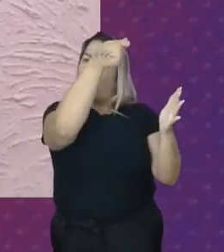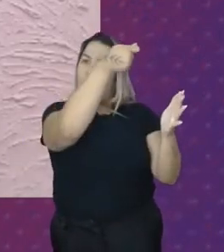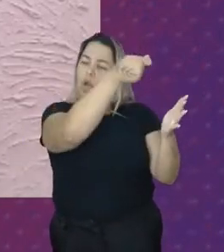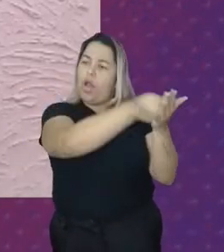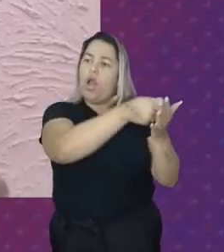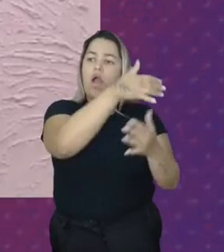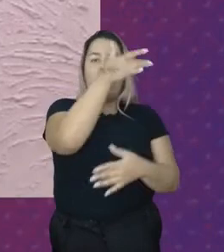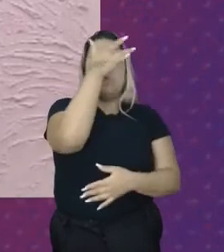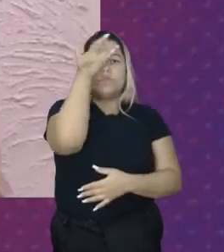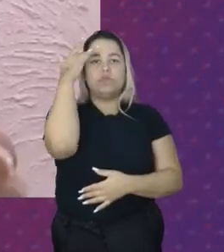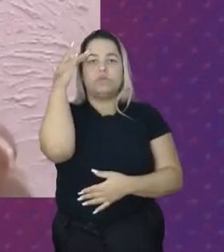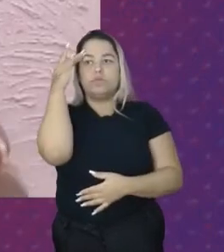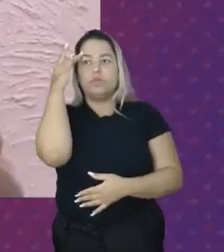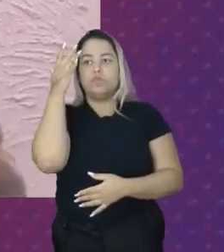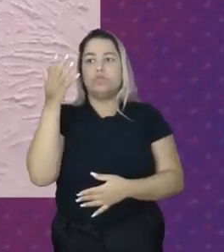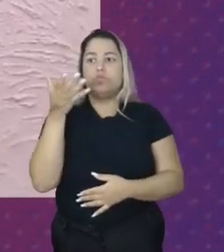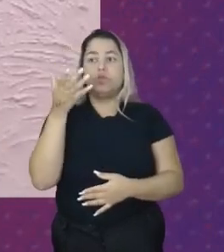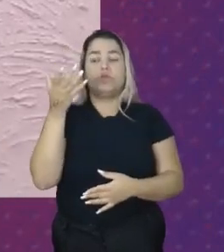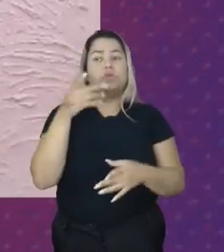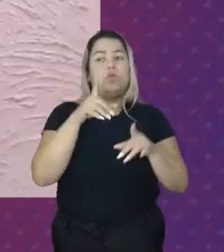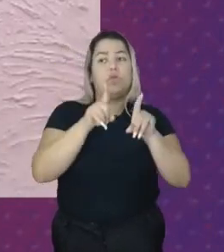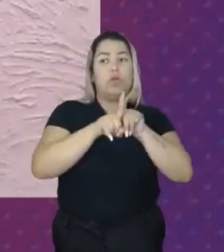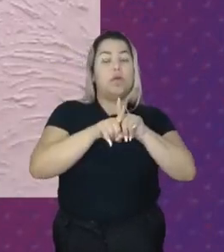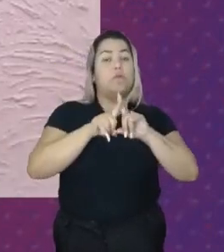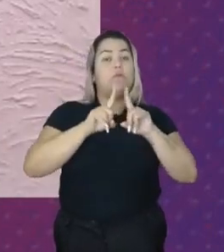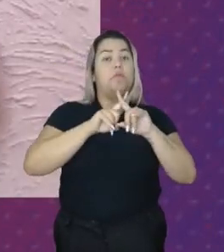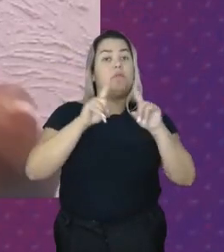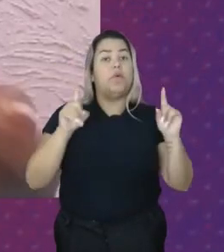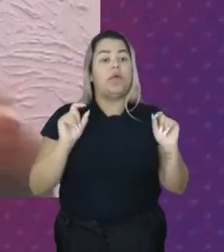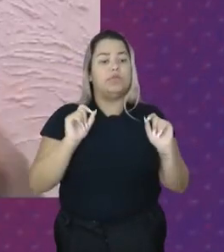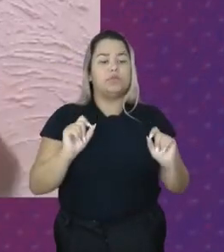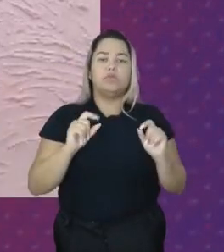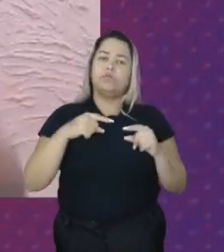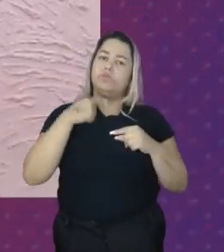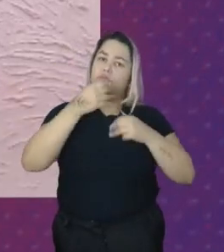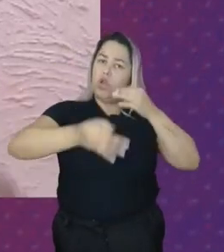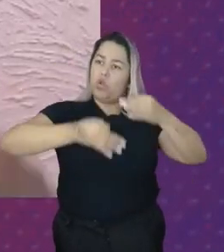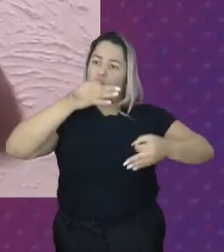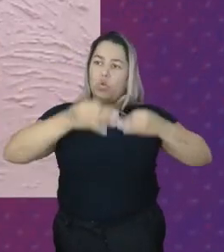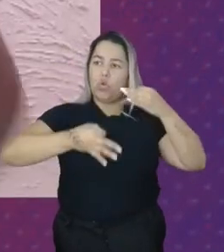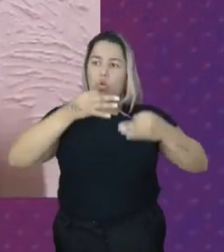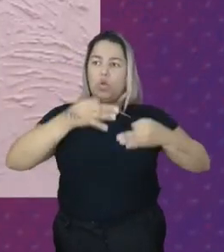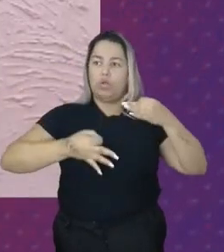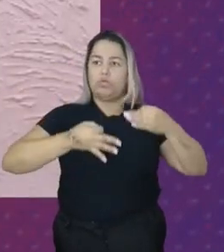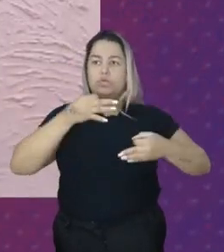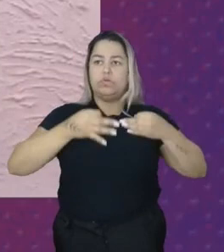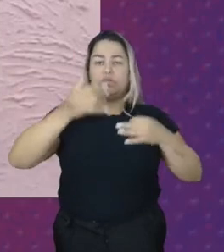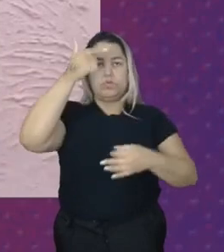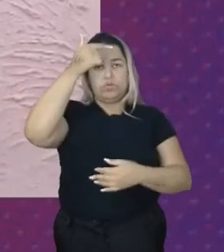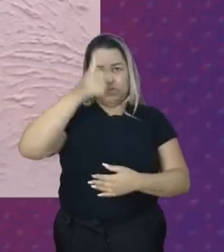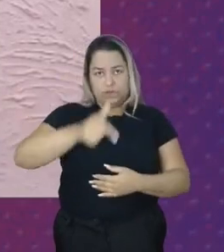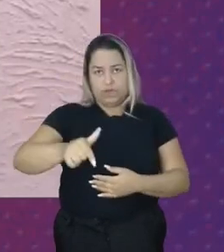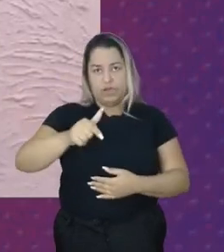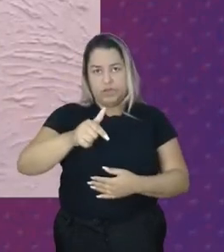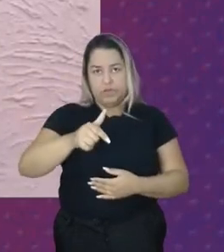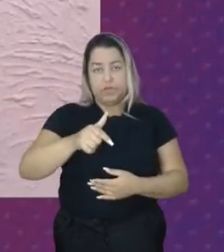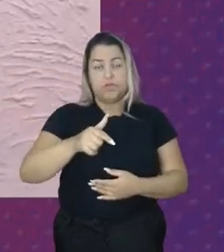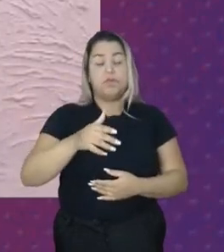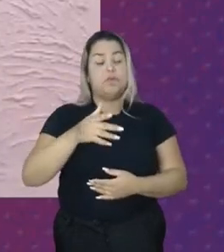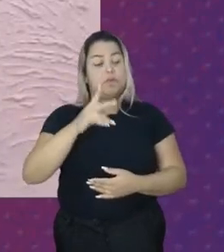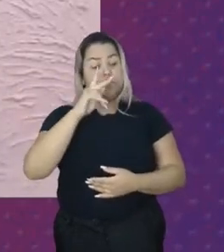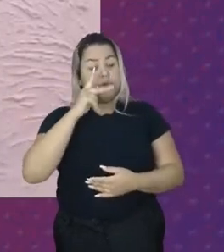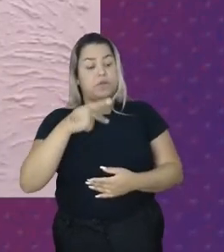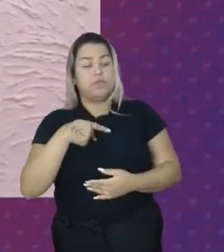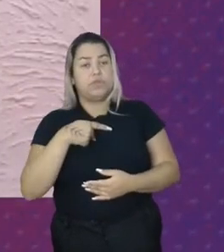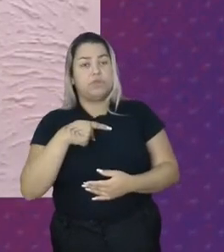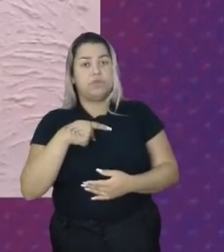pessoa pode até querer burlar a lei. Mas aí depois a gente vai na justiça, corre atrás e consegue. Então, para mim,